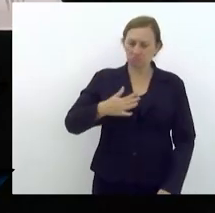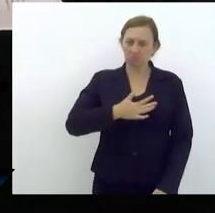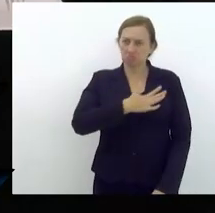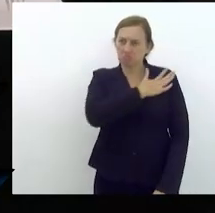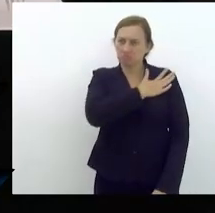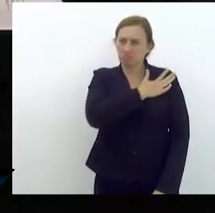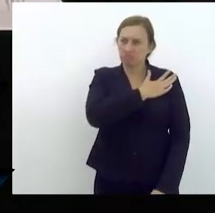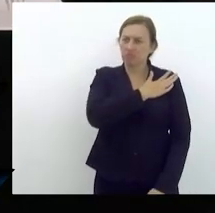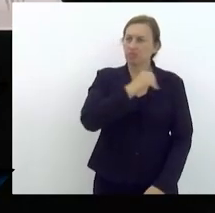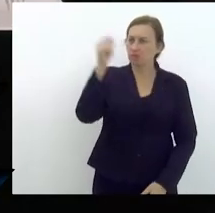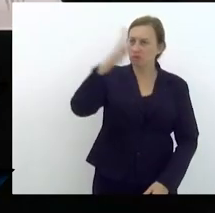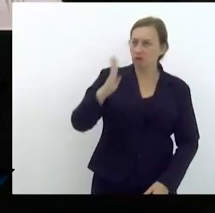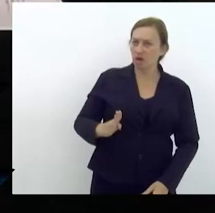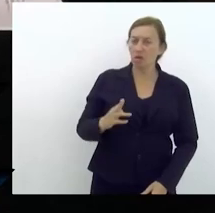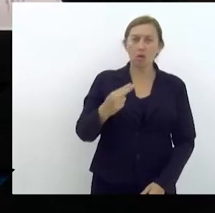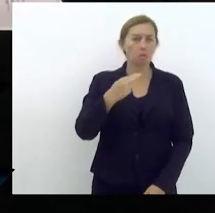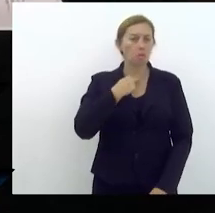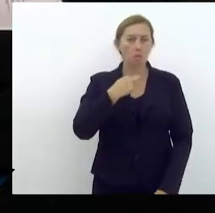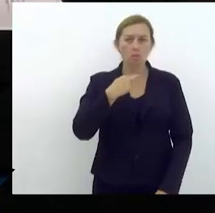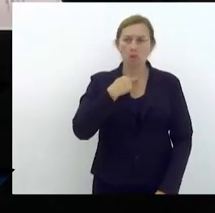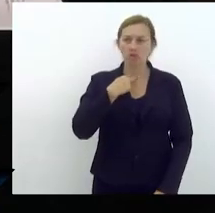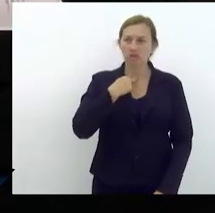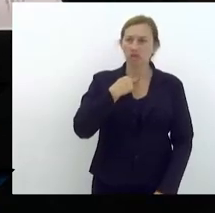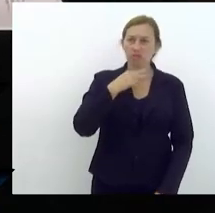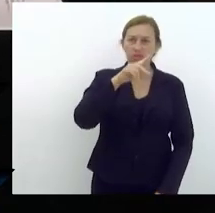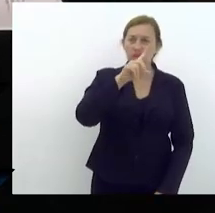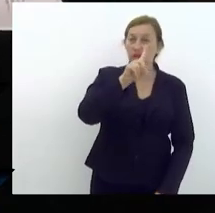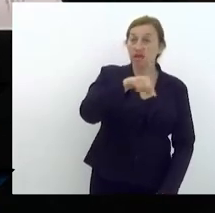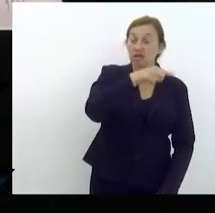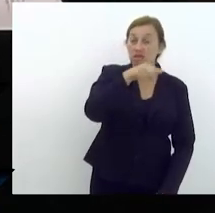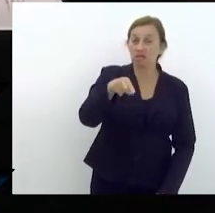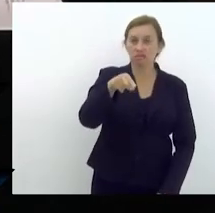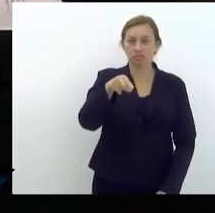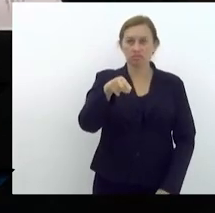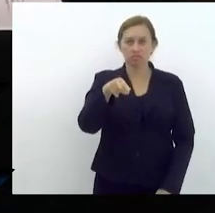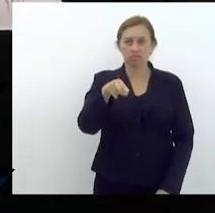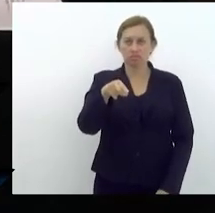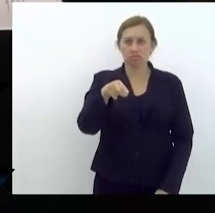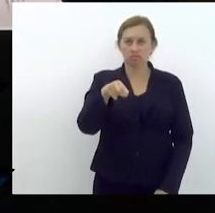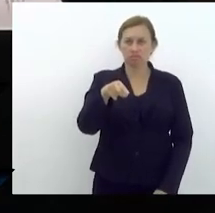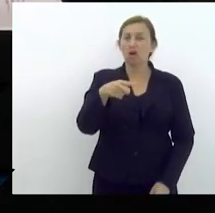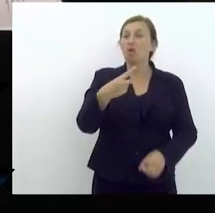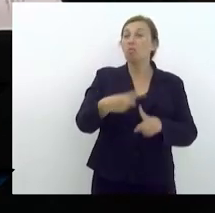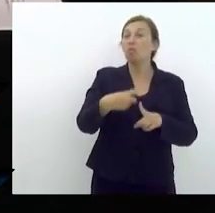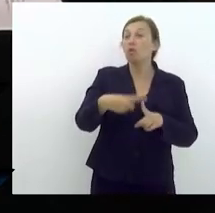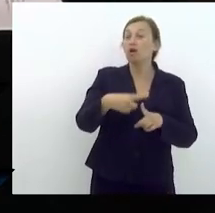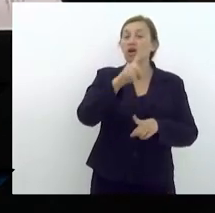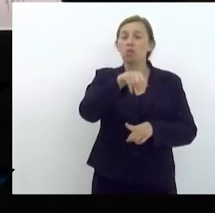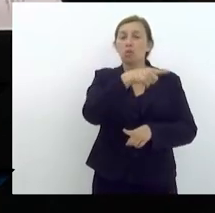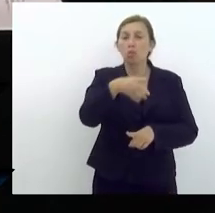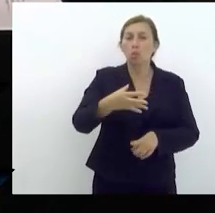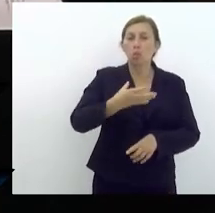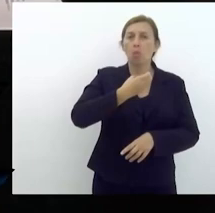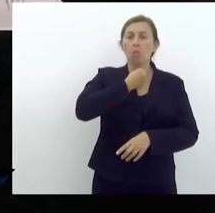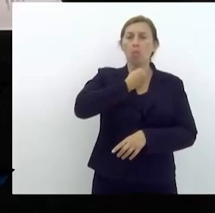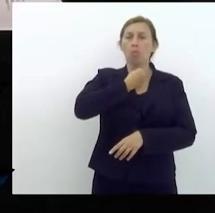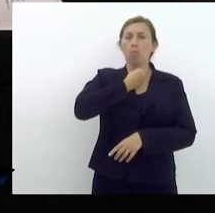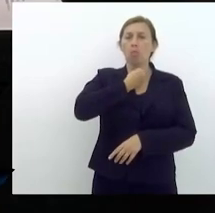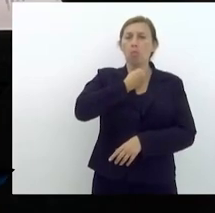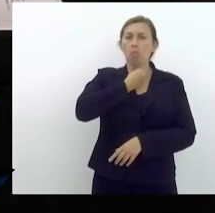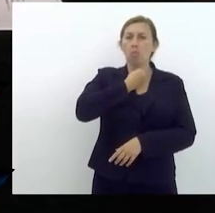nós não podemos ser censurados porque a censura o silêncio